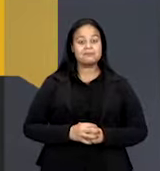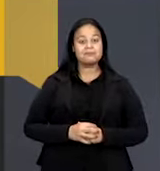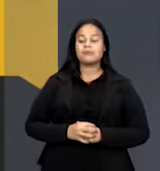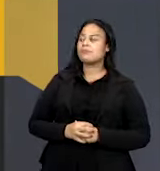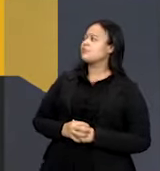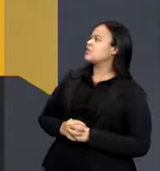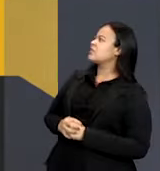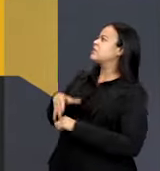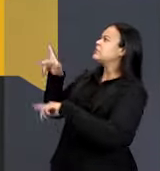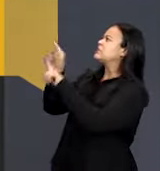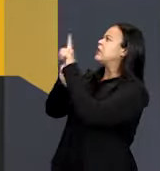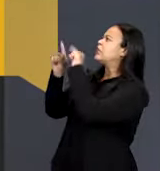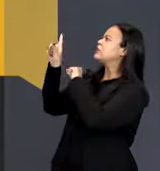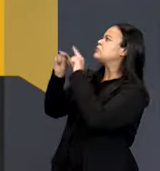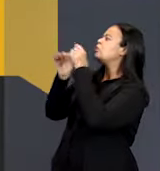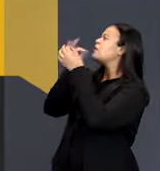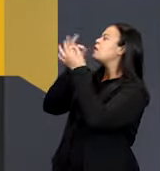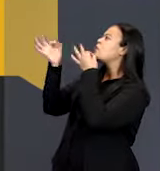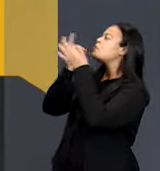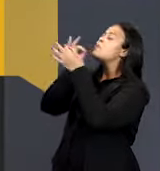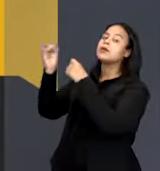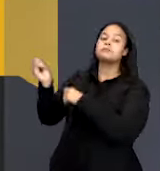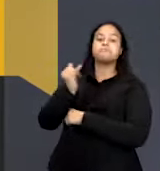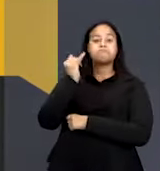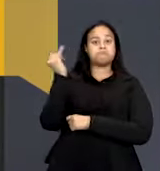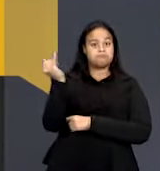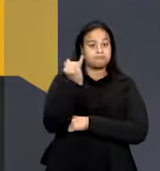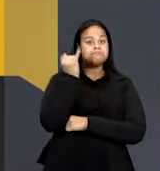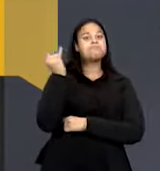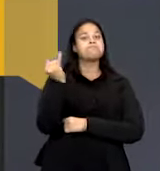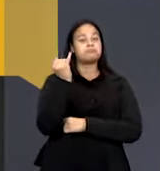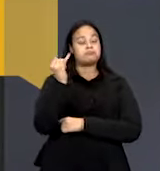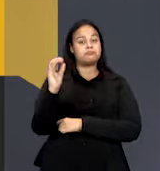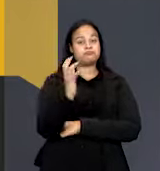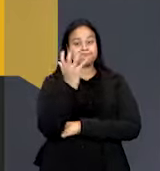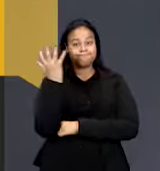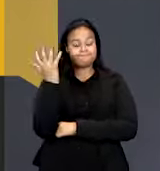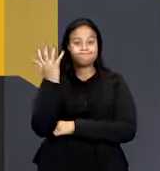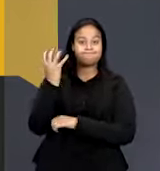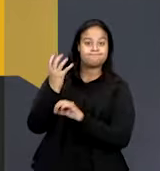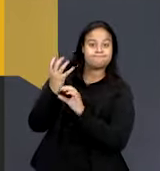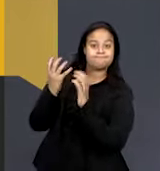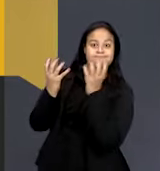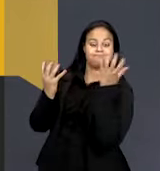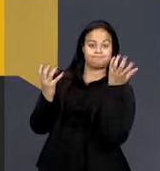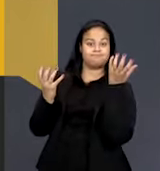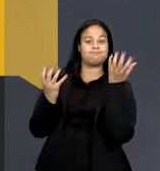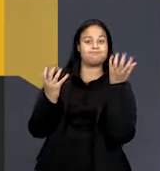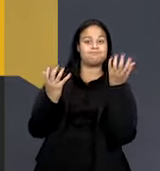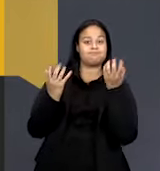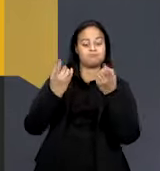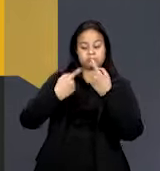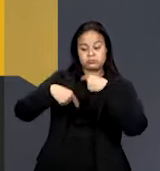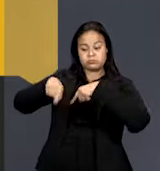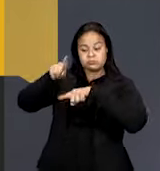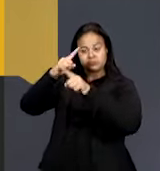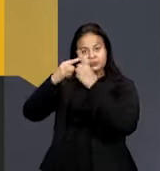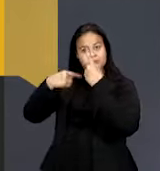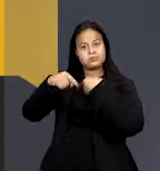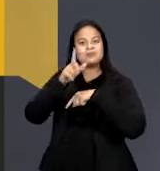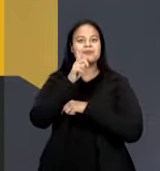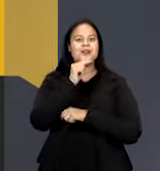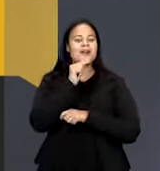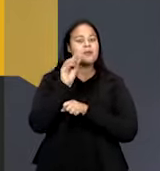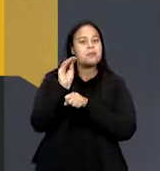Selecionar argumentos que justifiquem a importância da cobertura vegetal para a manutenção do ciclo da água, a conservação